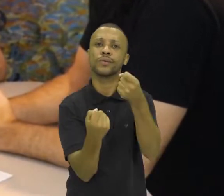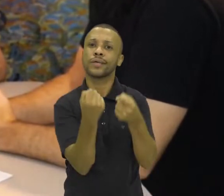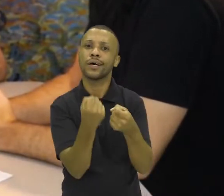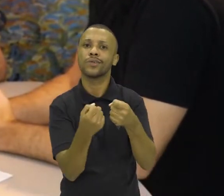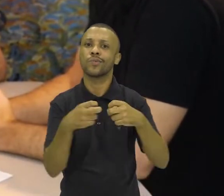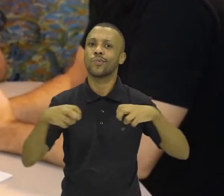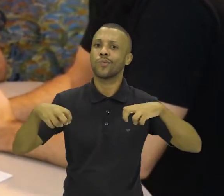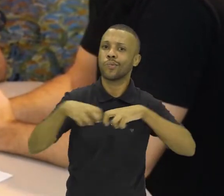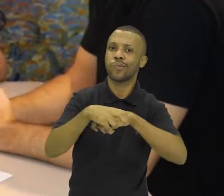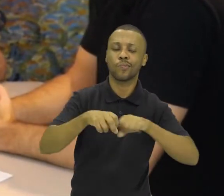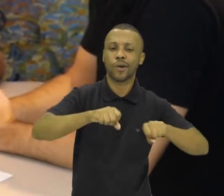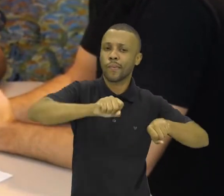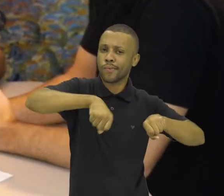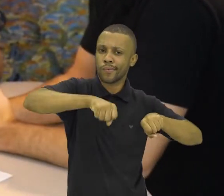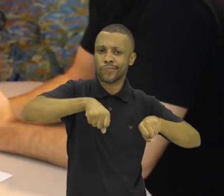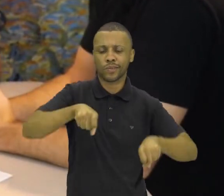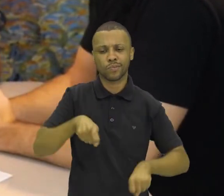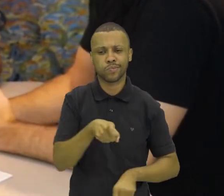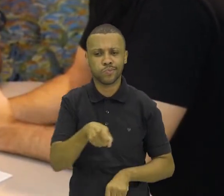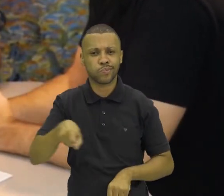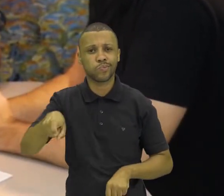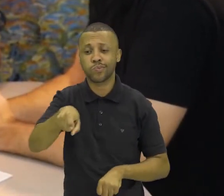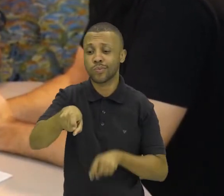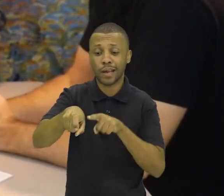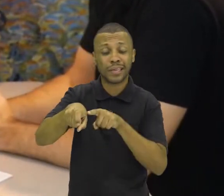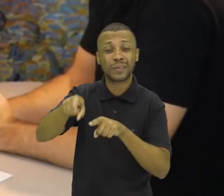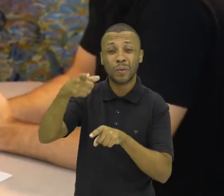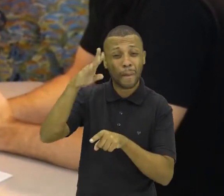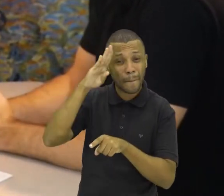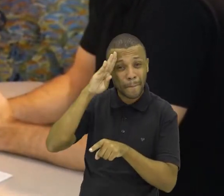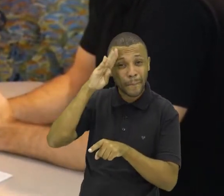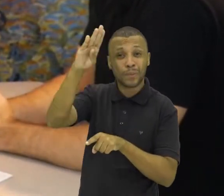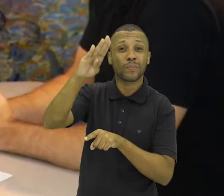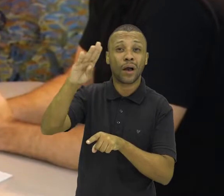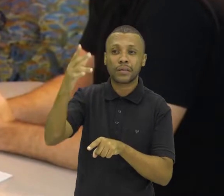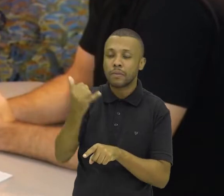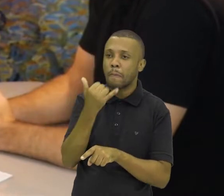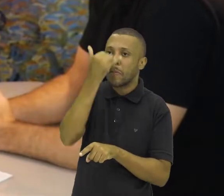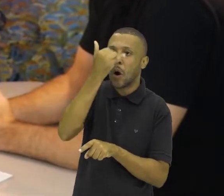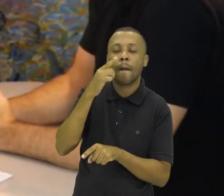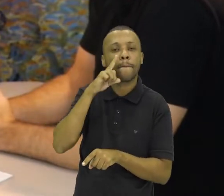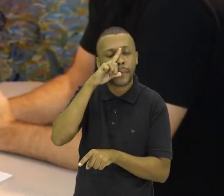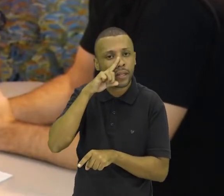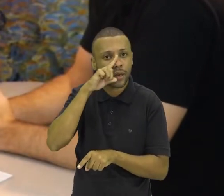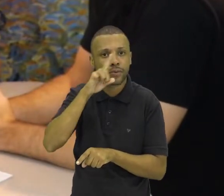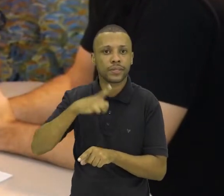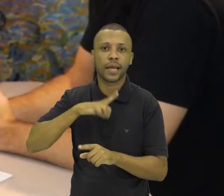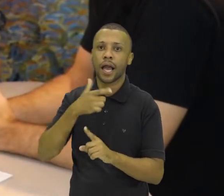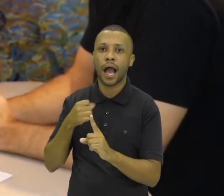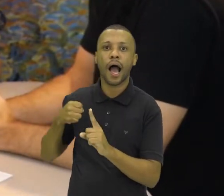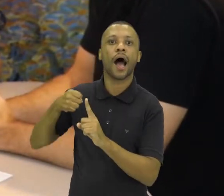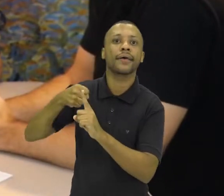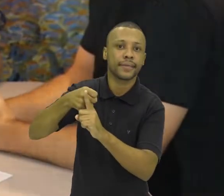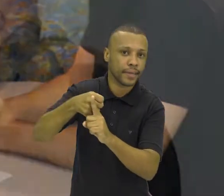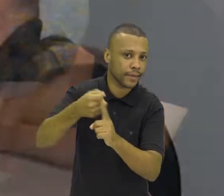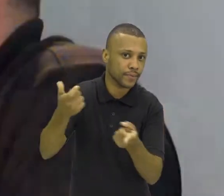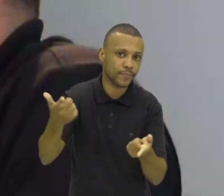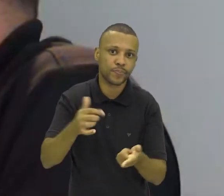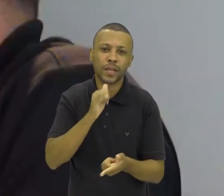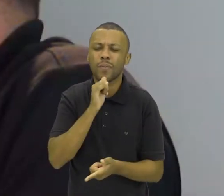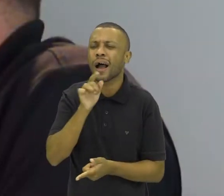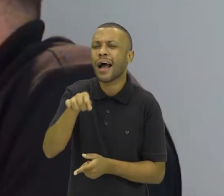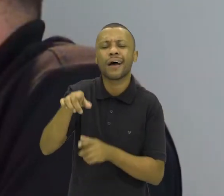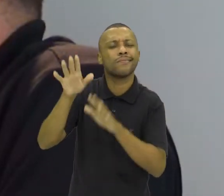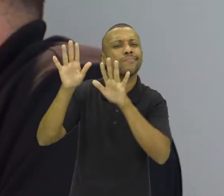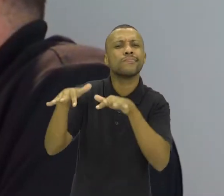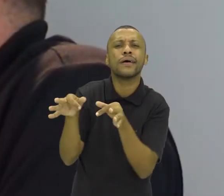no trânsito. Pegou uma motocicleta, que aliás, as motocicletas são campeãs de acidentes, né? Hoje em dia, Campeãs bicicleta vítima. elétrica, na verdade.